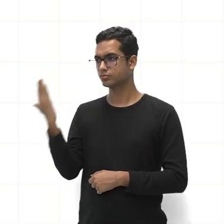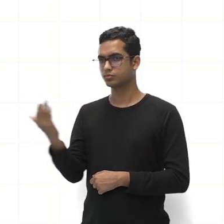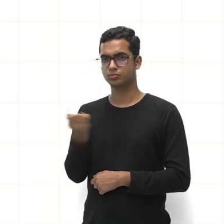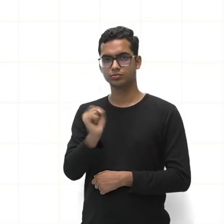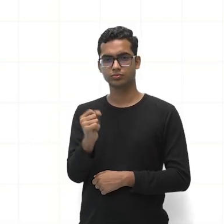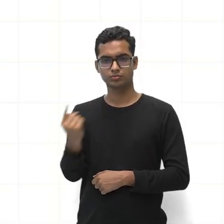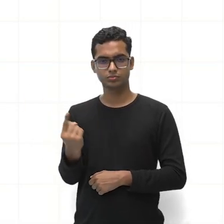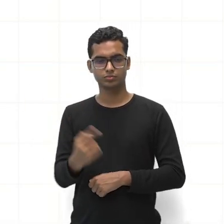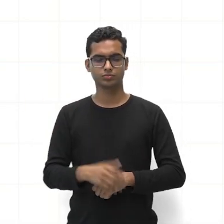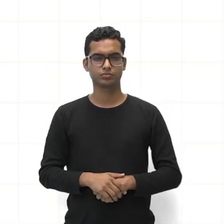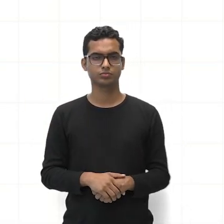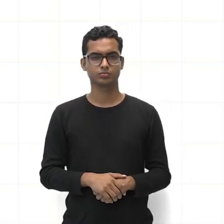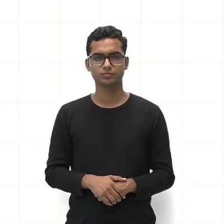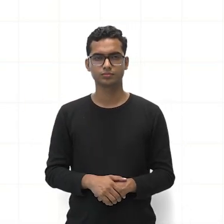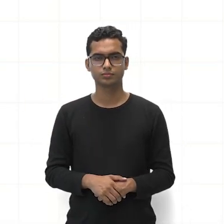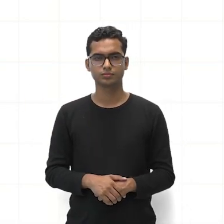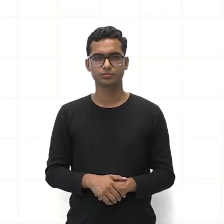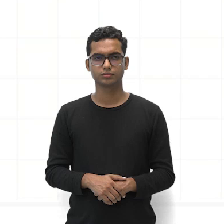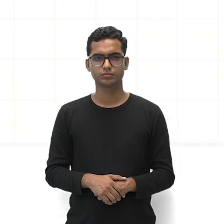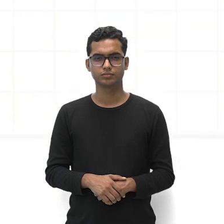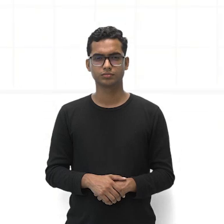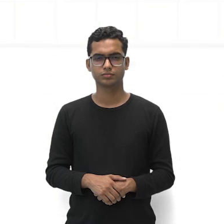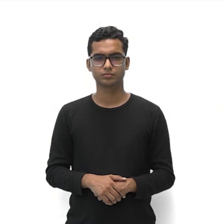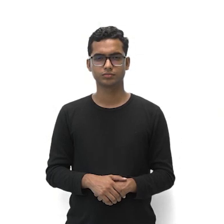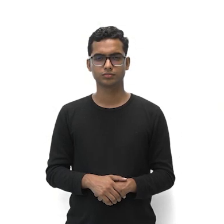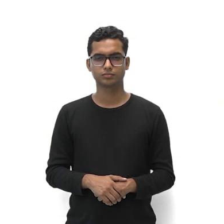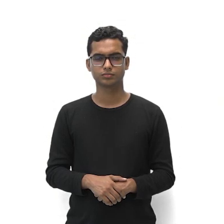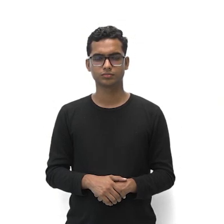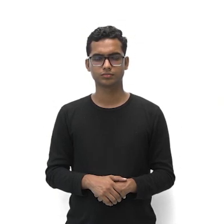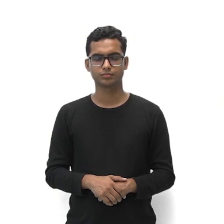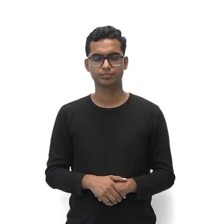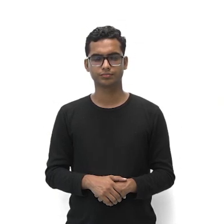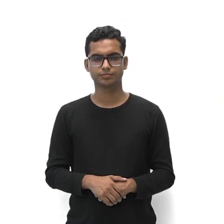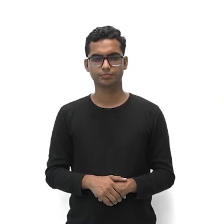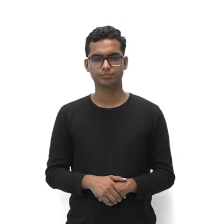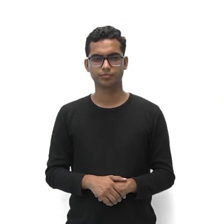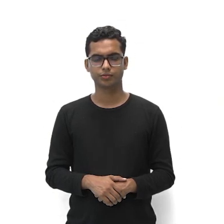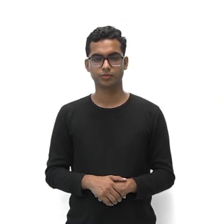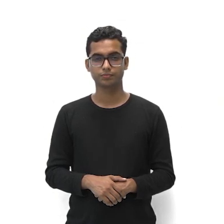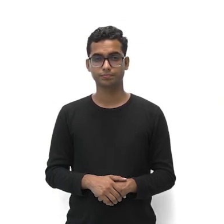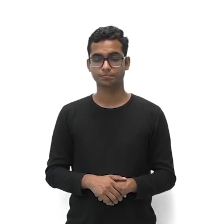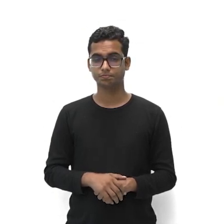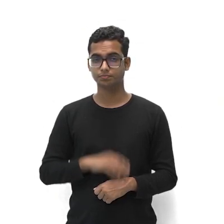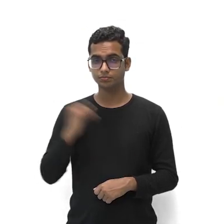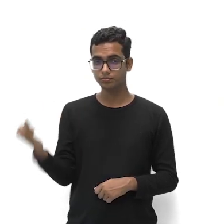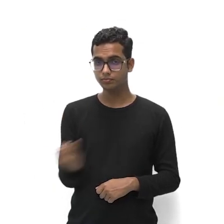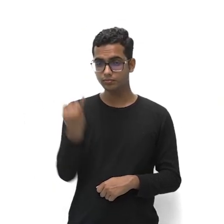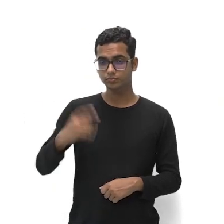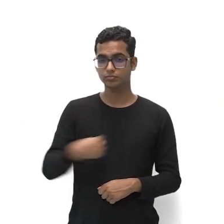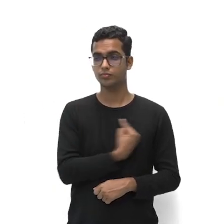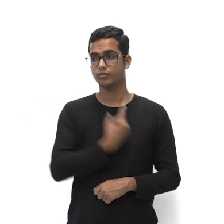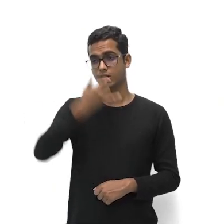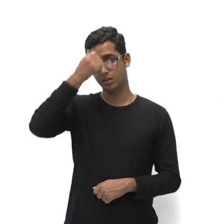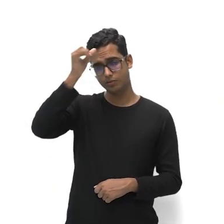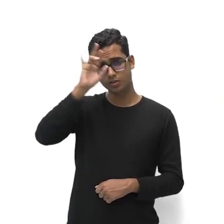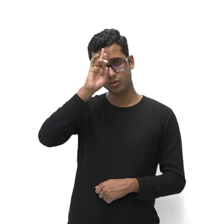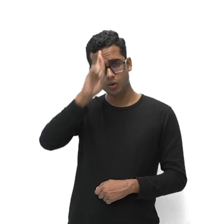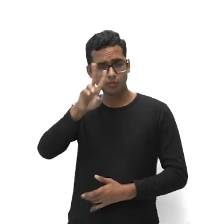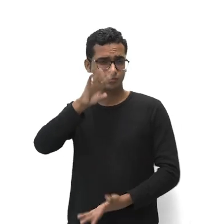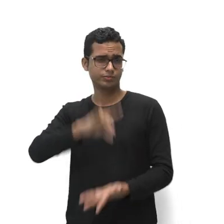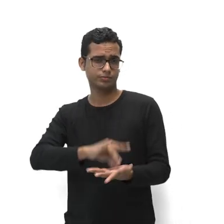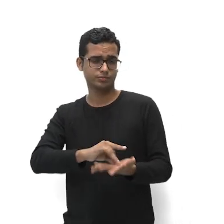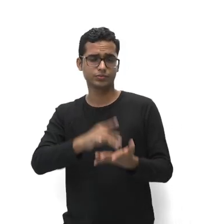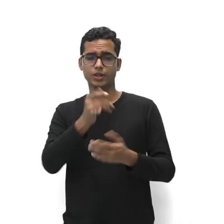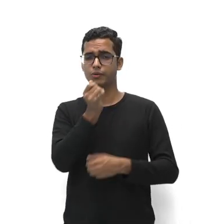potência. É importante, queridos alunos, que nessa operação a gente não confunda, né? A gente vê assim, pô,